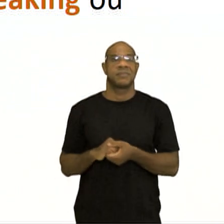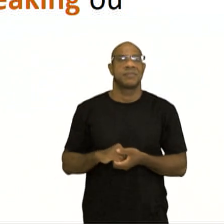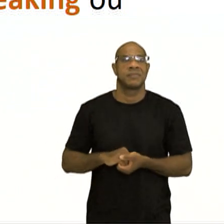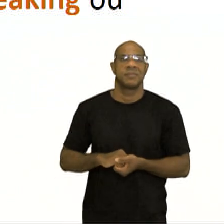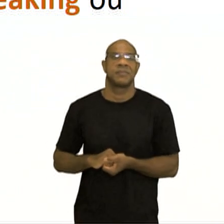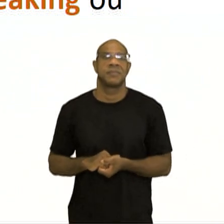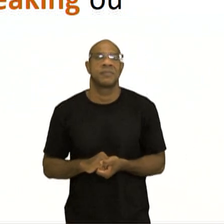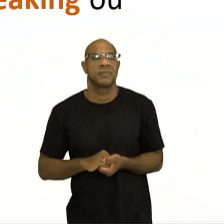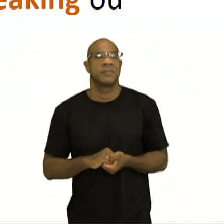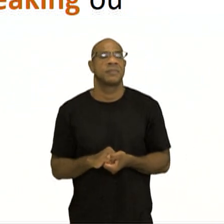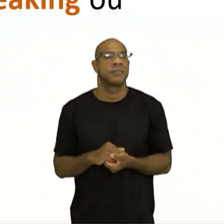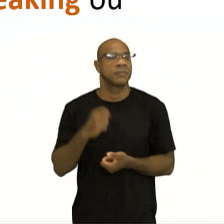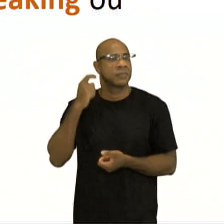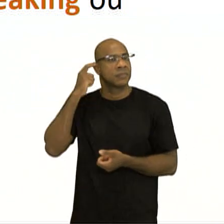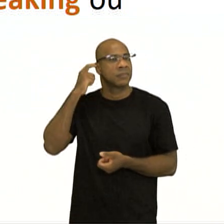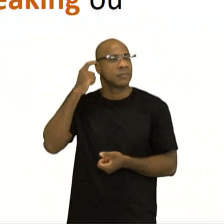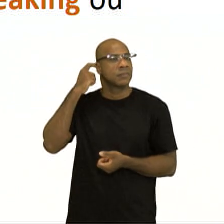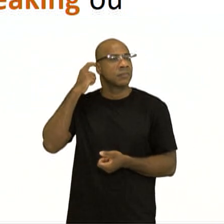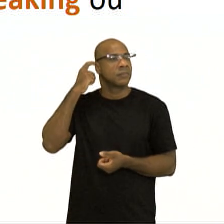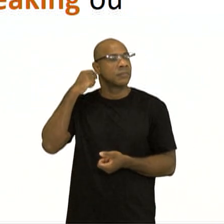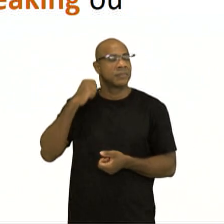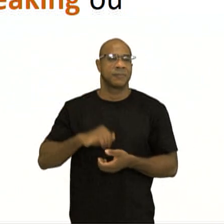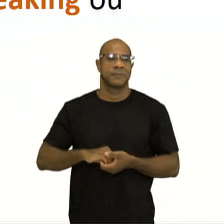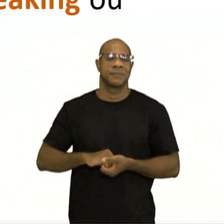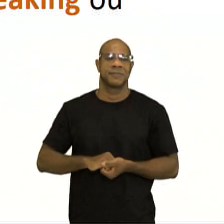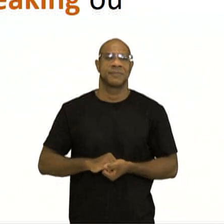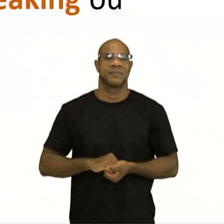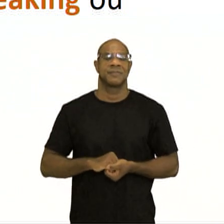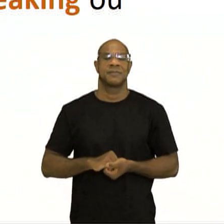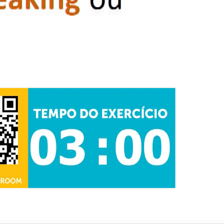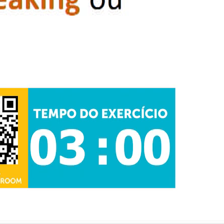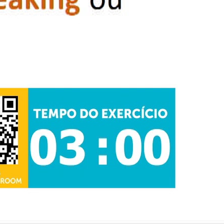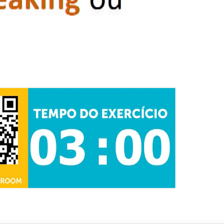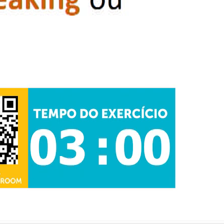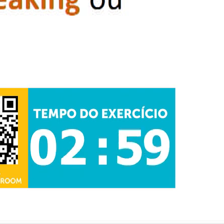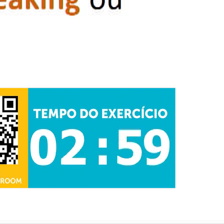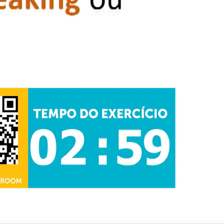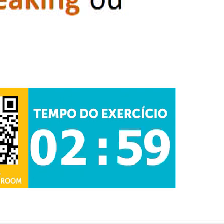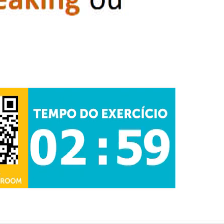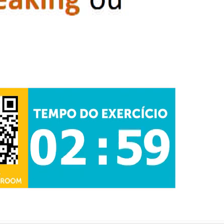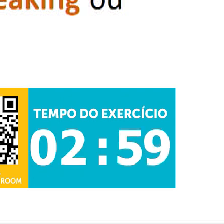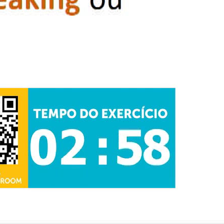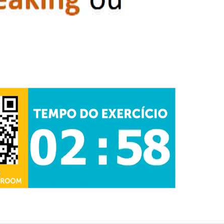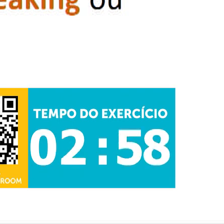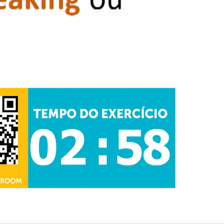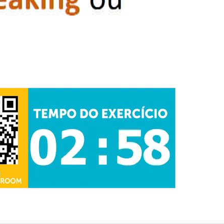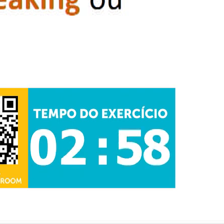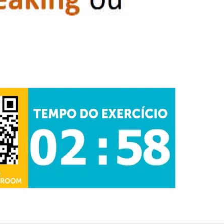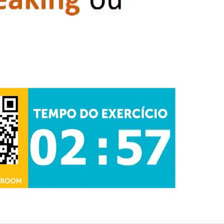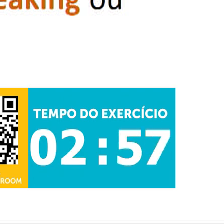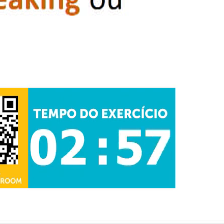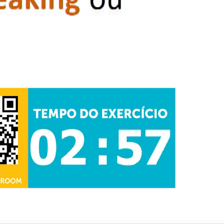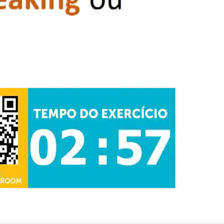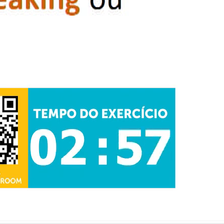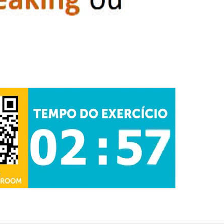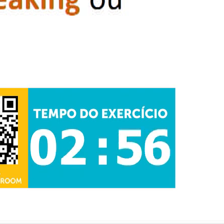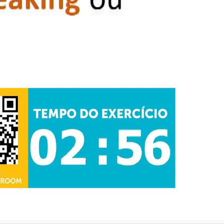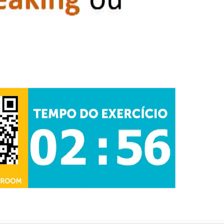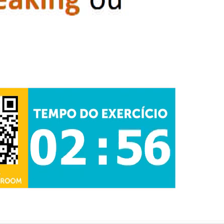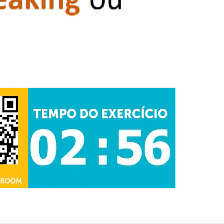Twitter. Very good. Now, number 3. Escreva uma frase em inglês dizendo o que